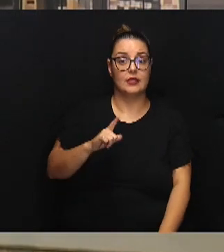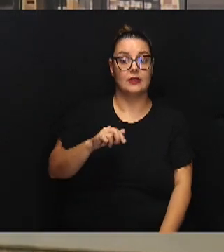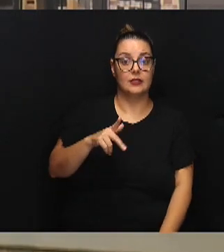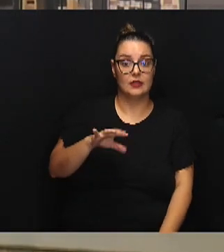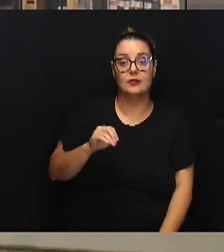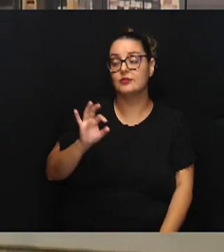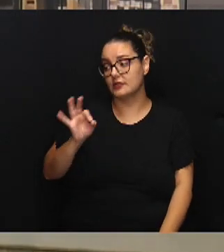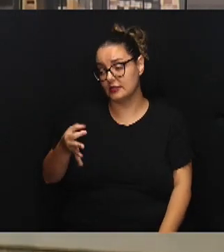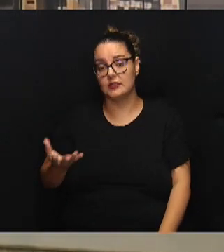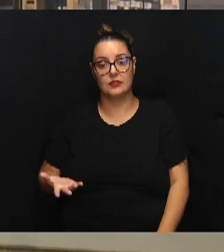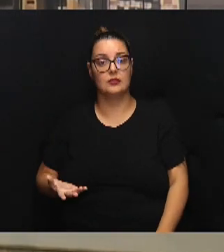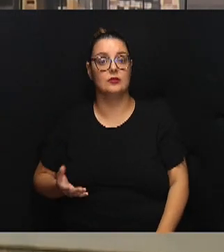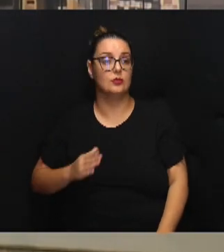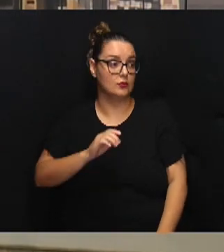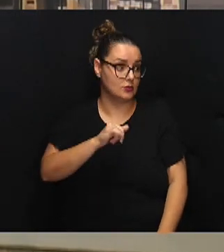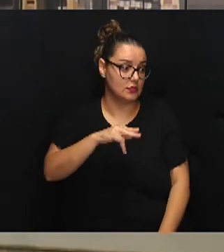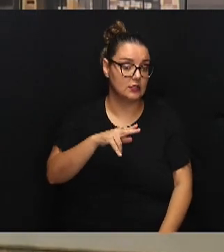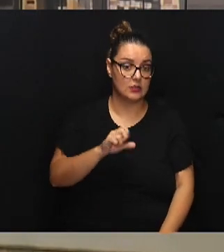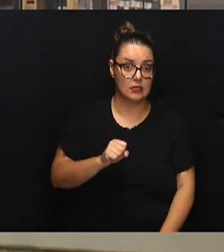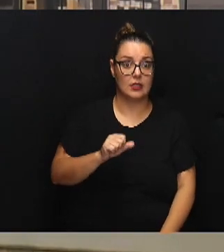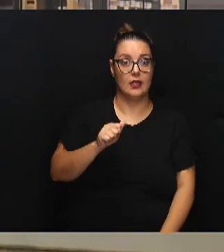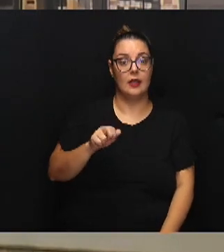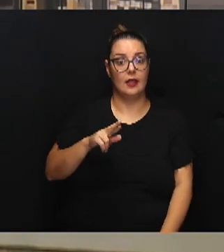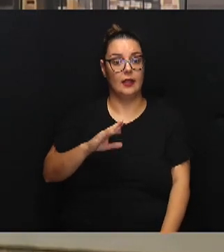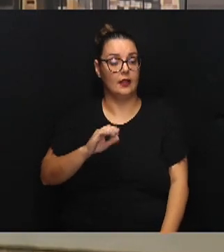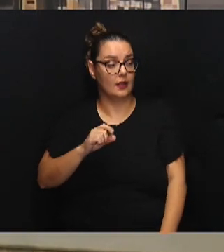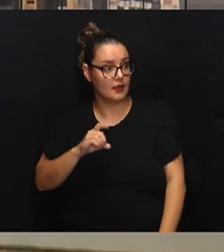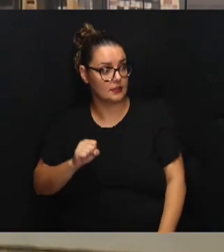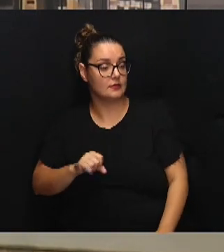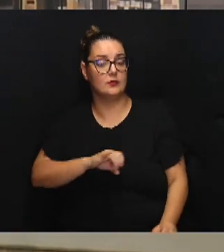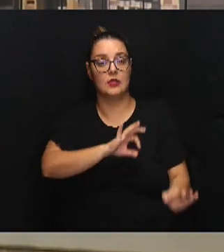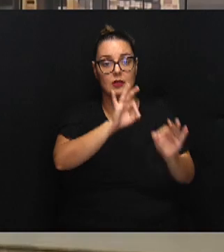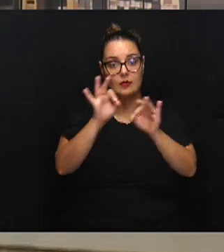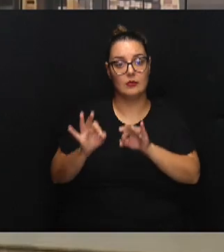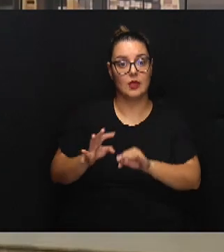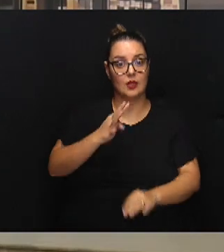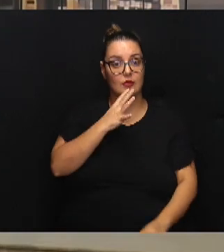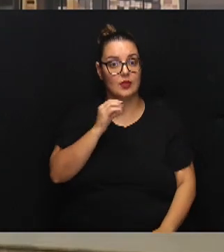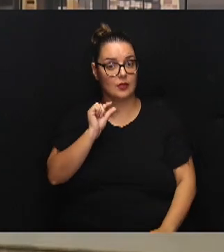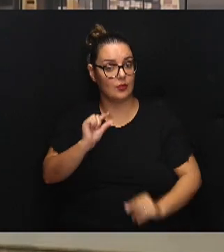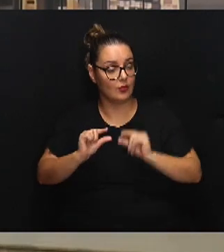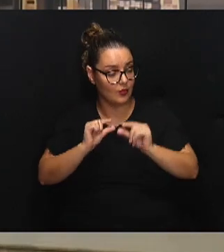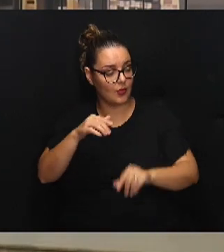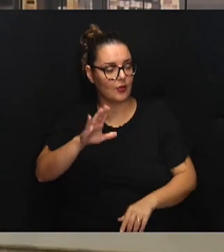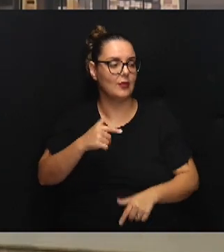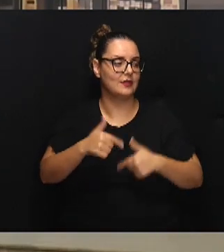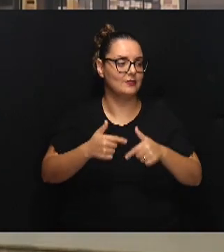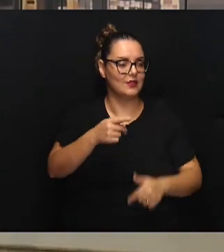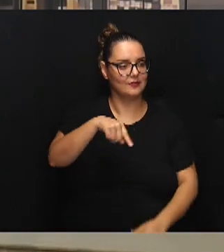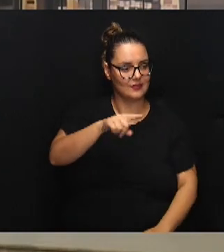você deixasse os canais da Arcades para a gente acompanhar e conhecer um pouco mais do trabalho de vocês.